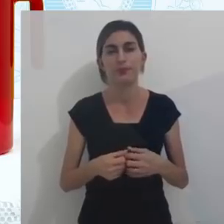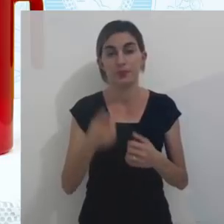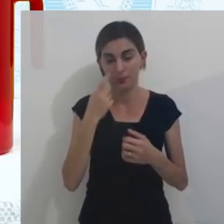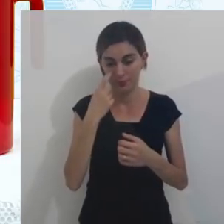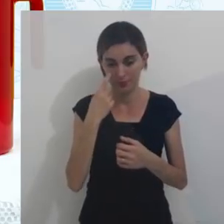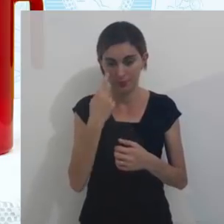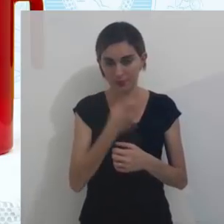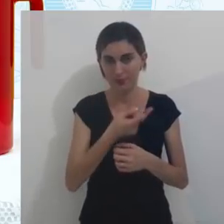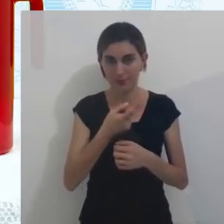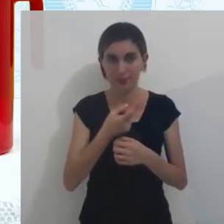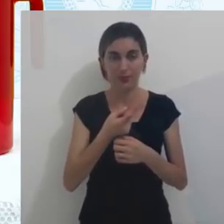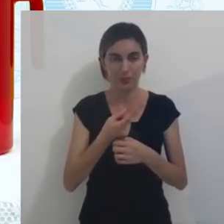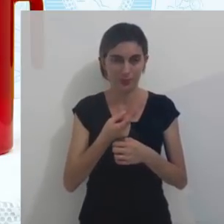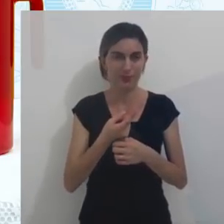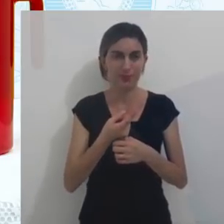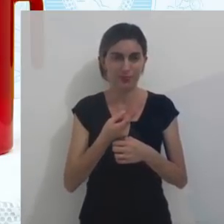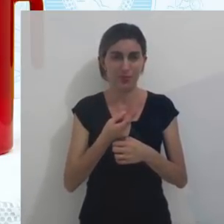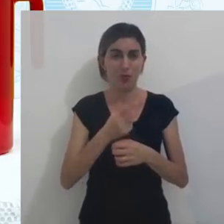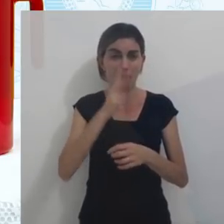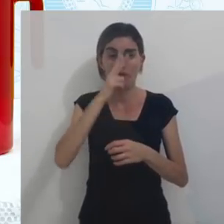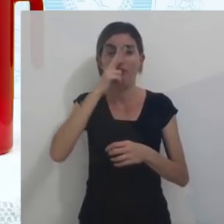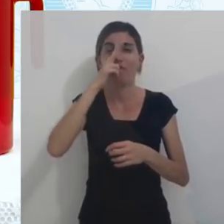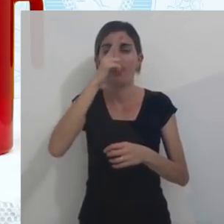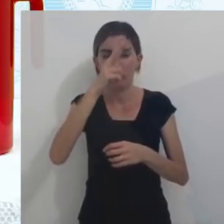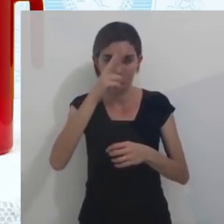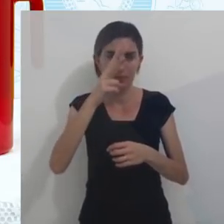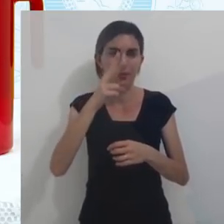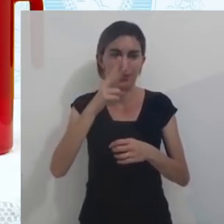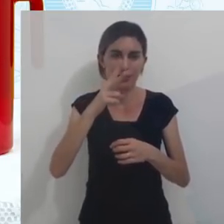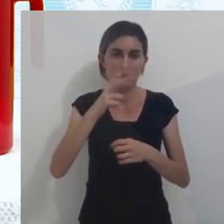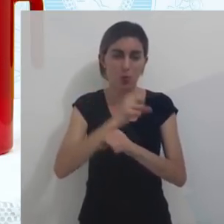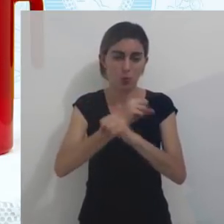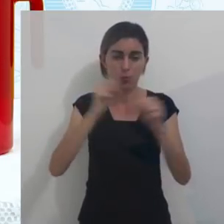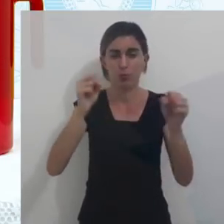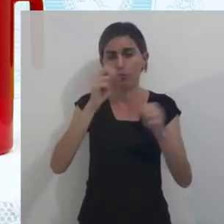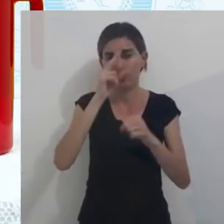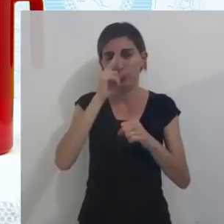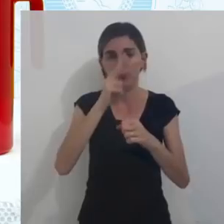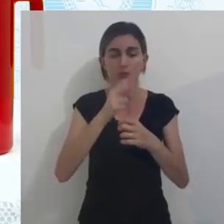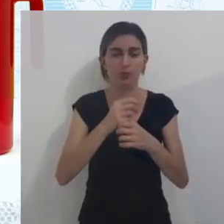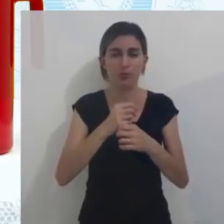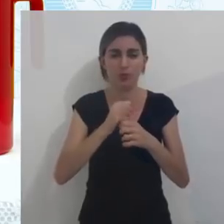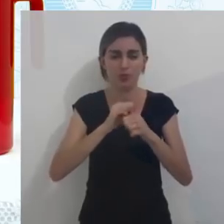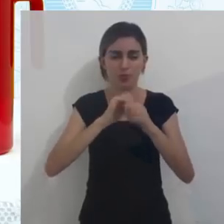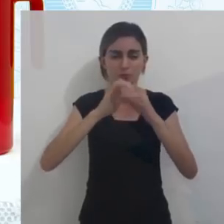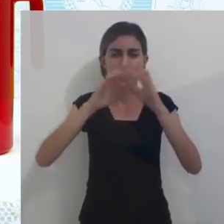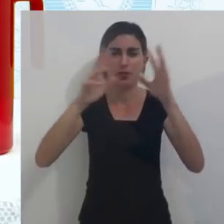Vejam só, a reação ela foi tão forte, né? Gerou tanto